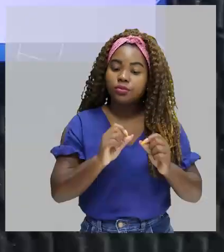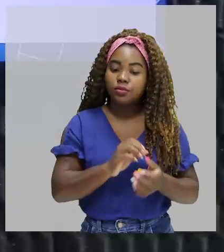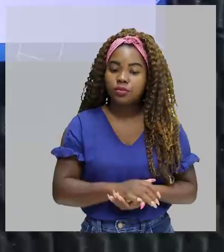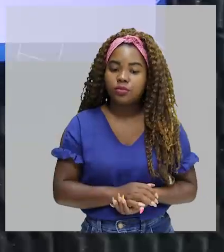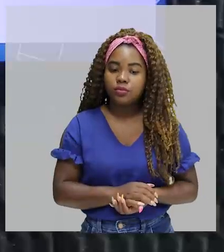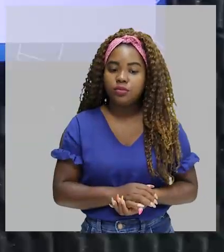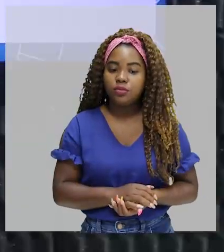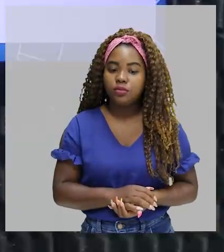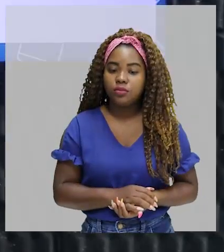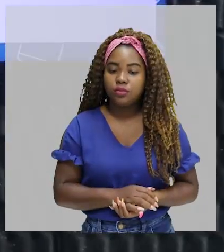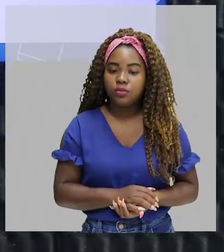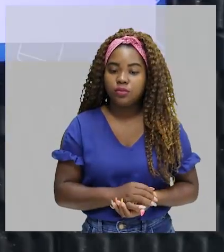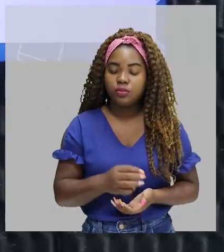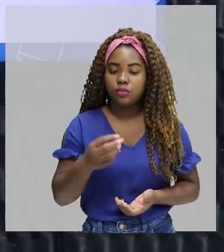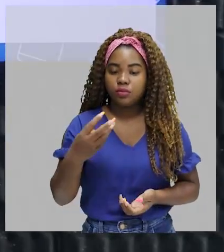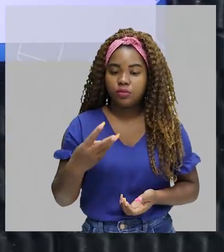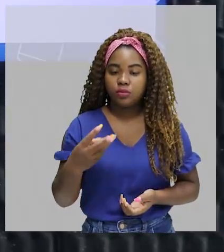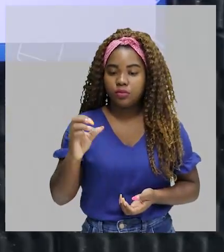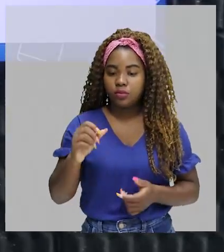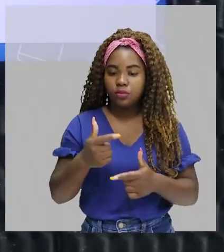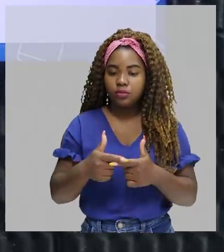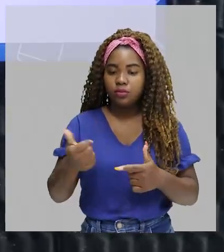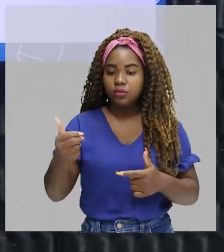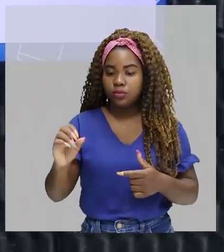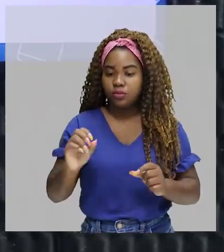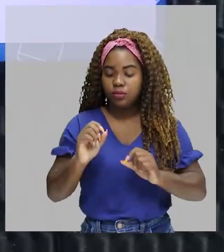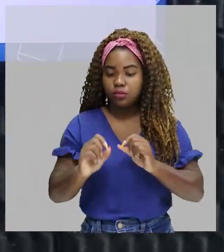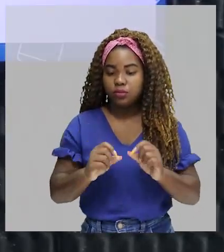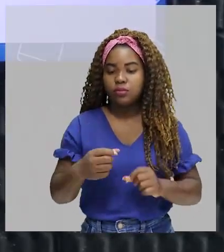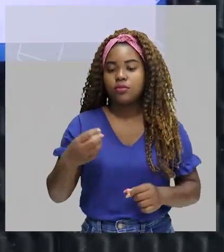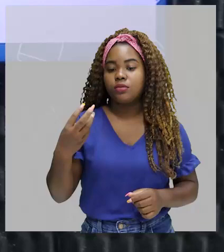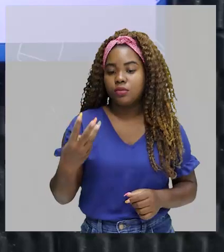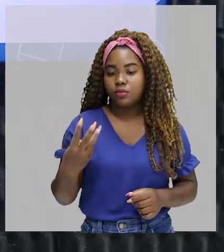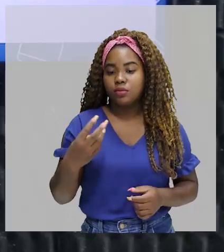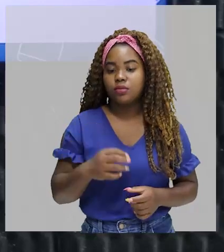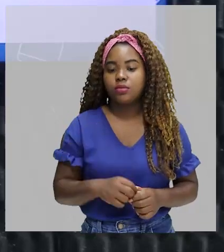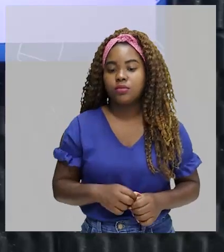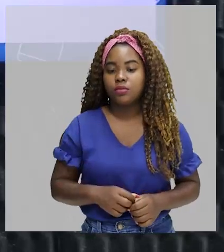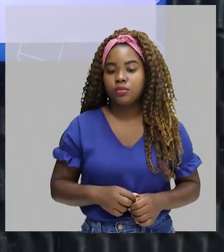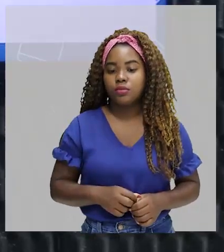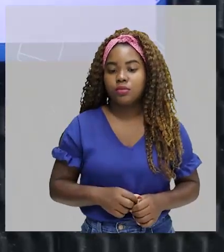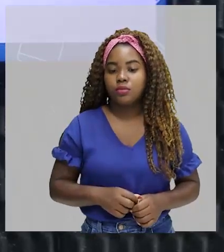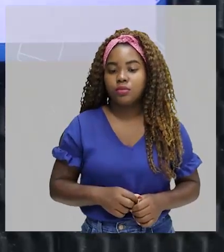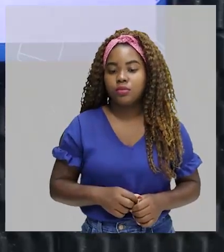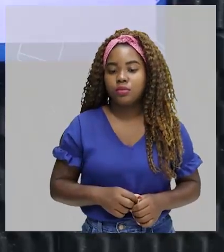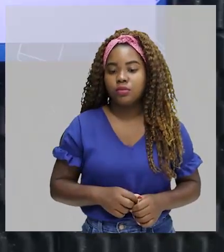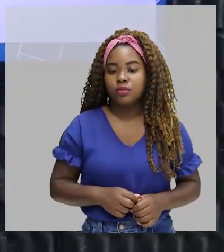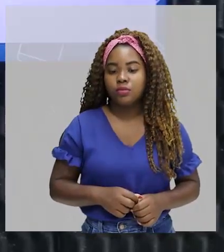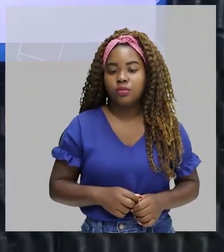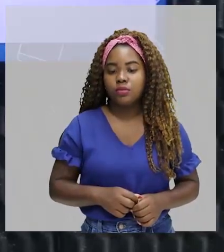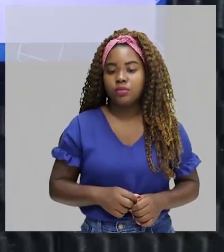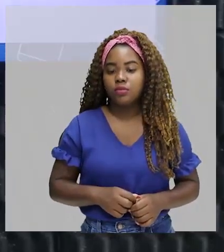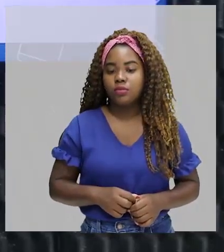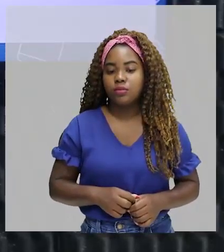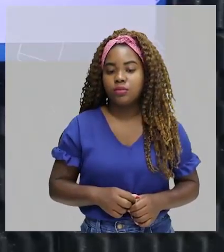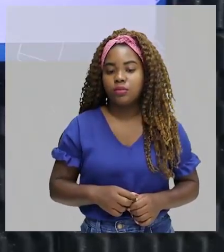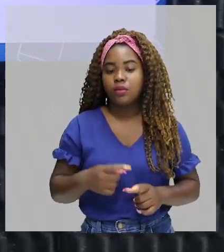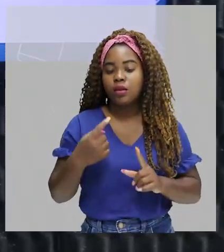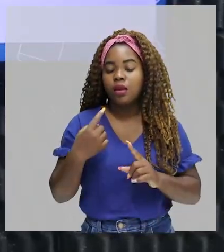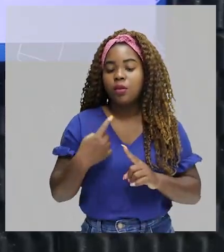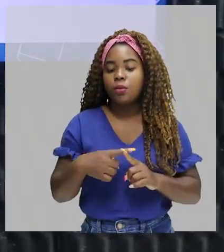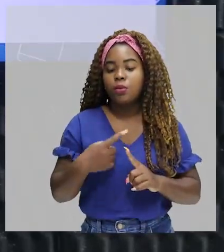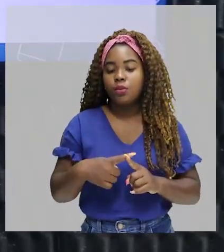vou encontrar ele quando eu fizer 30 dividido por 10, que corresponde ao 3. Guarda isso. Por que que tu guardas